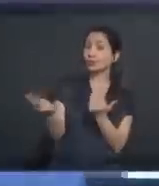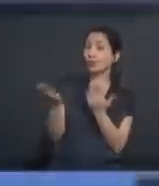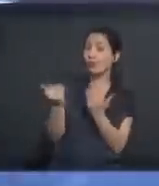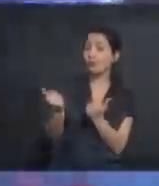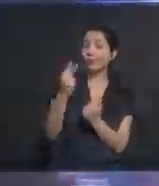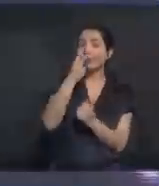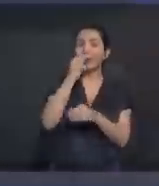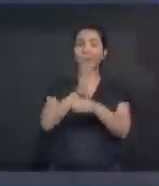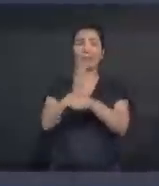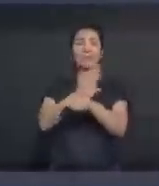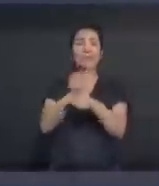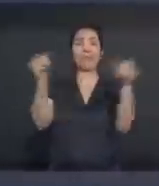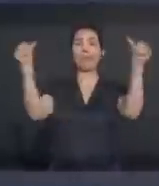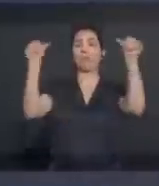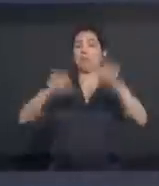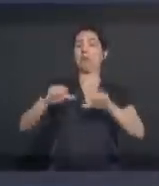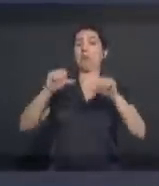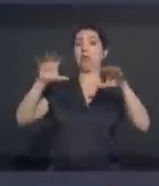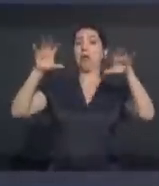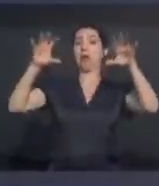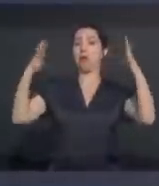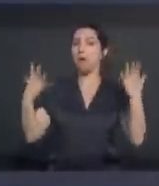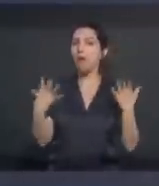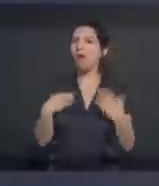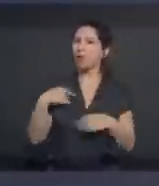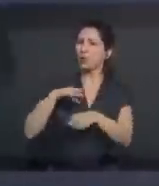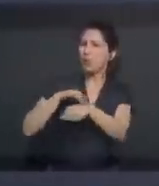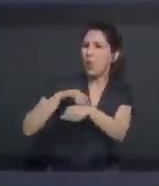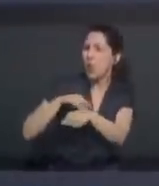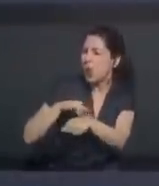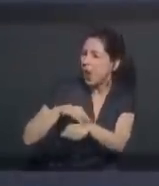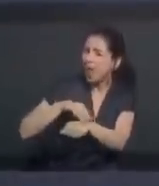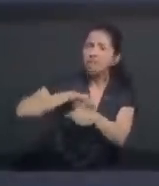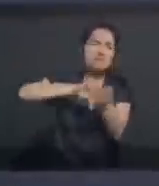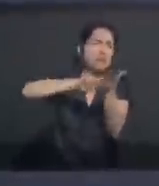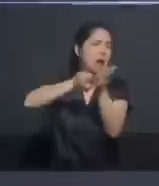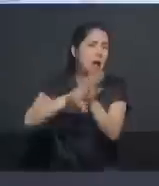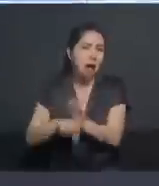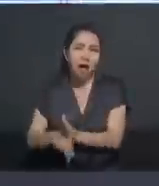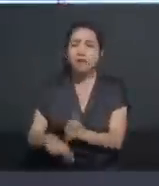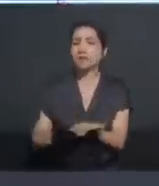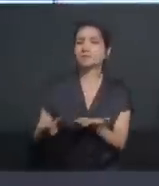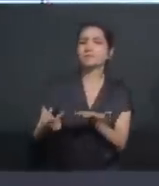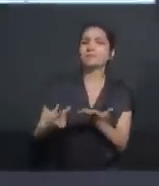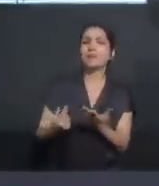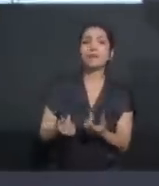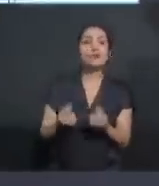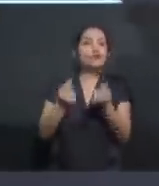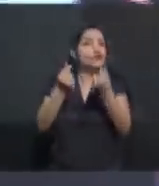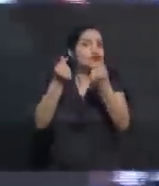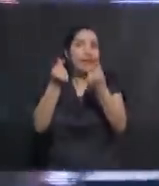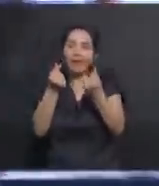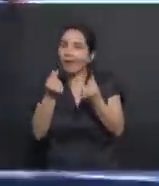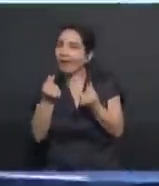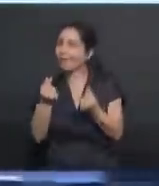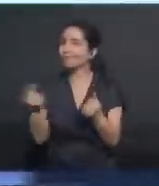tive tanta doença. Falta de dinheiro foi redefinida a partir de mim.